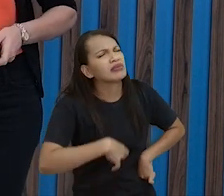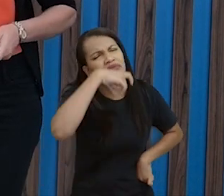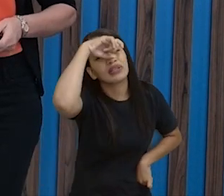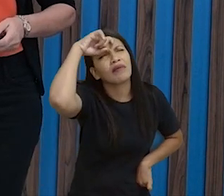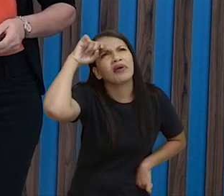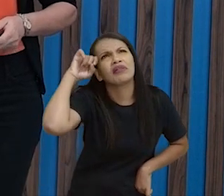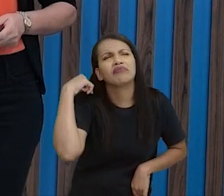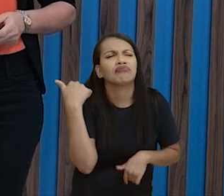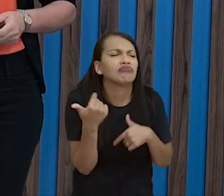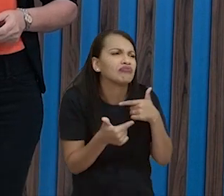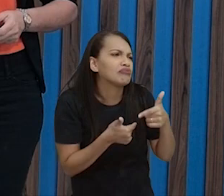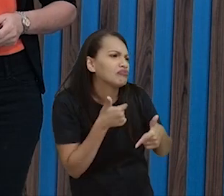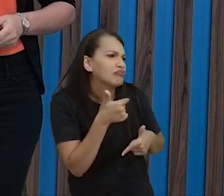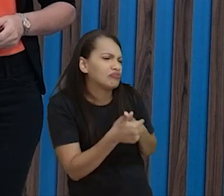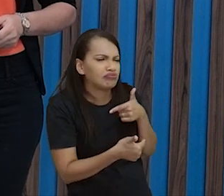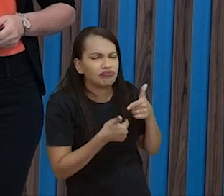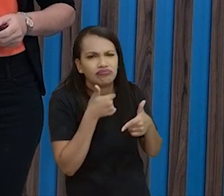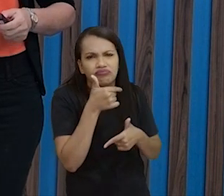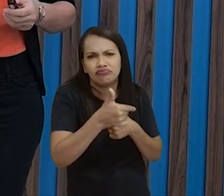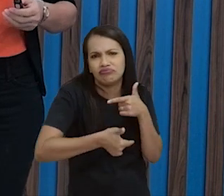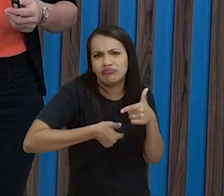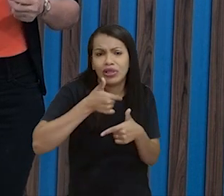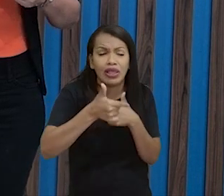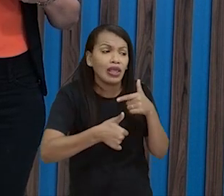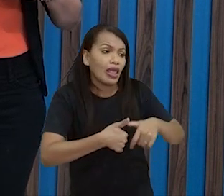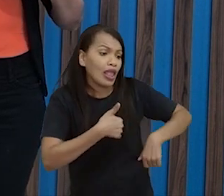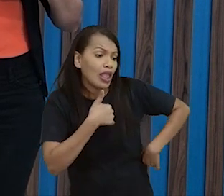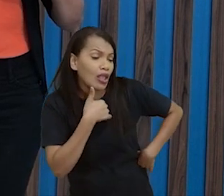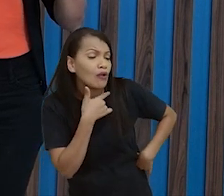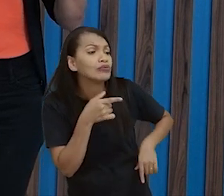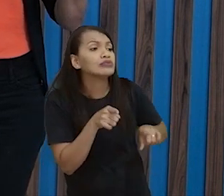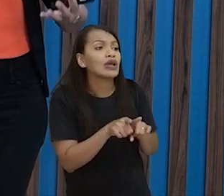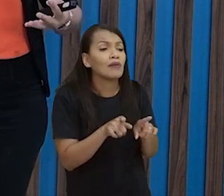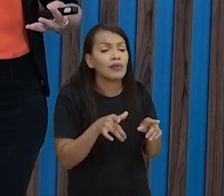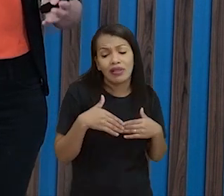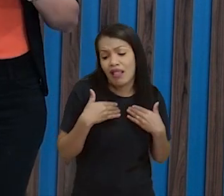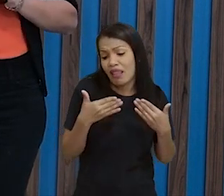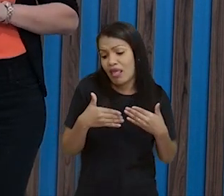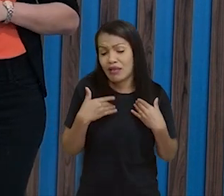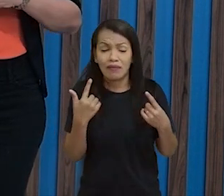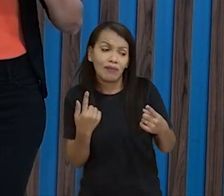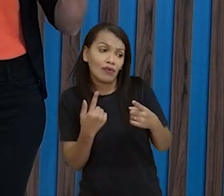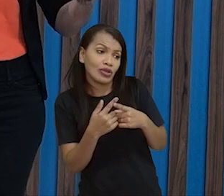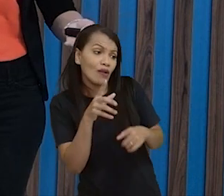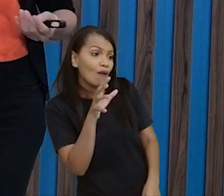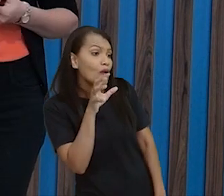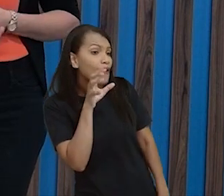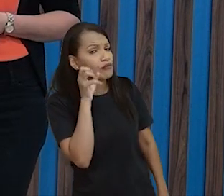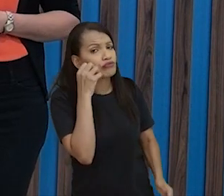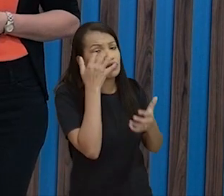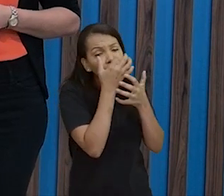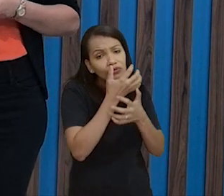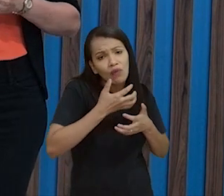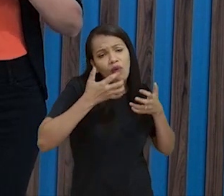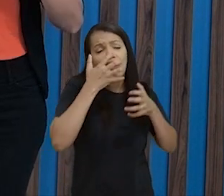Enquanto eu estava trabalhando muito, eu ficava também muito alegre porque ouvi as suas belas